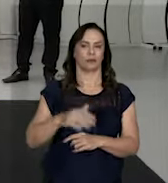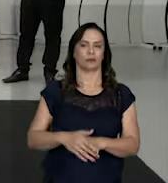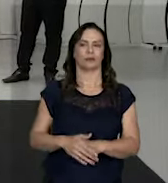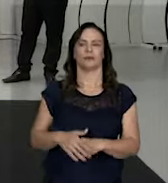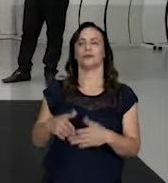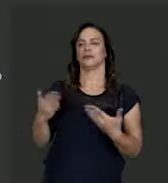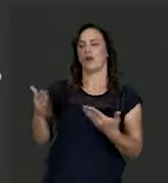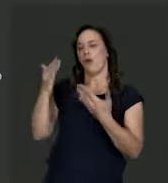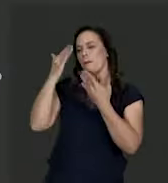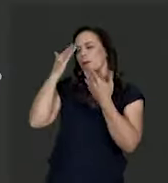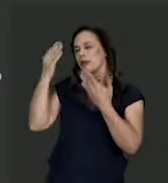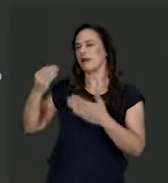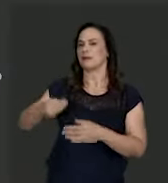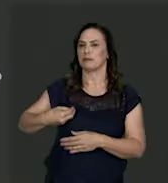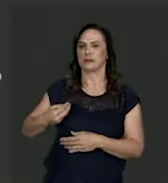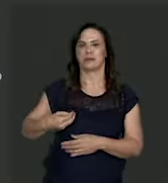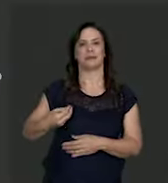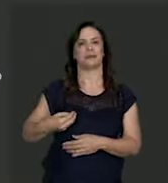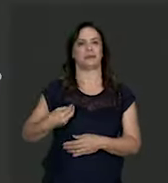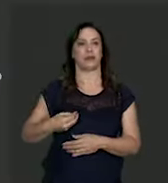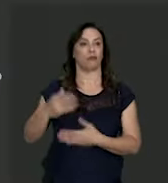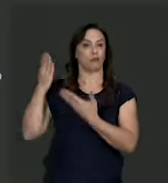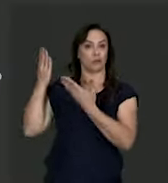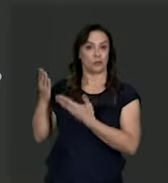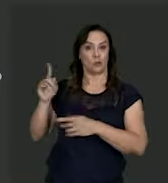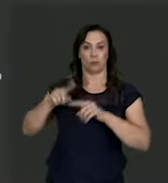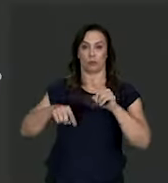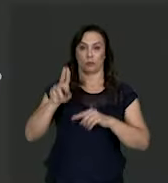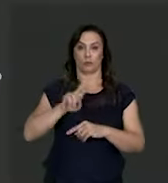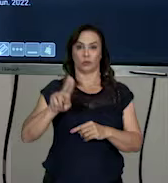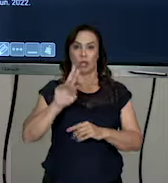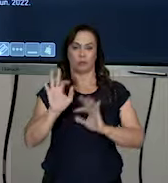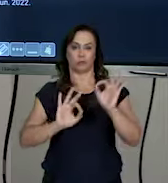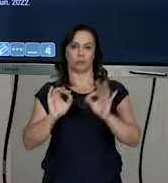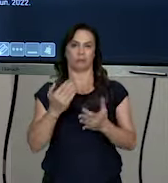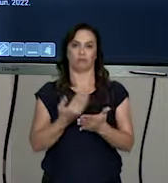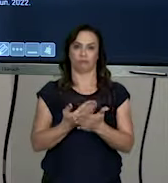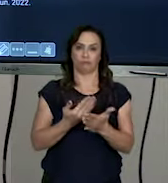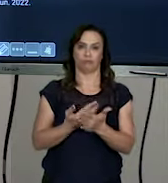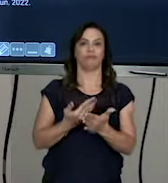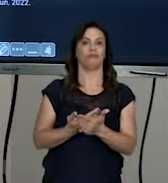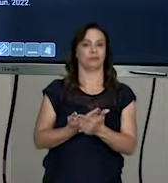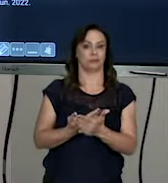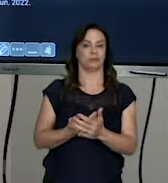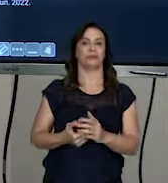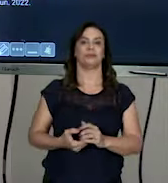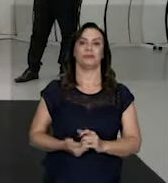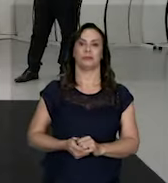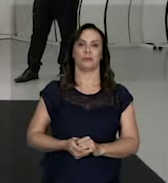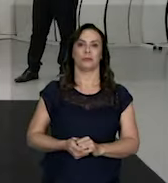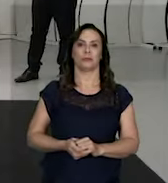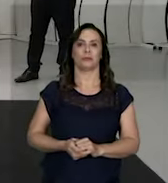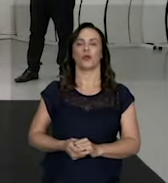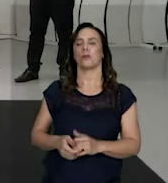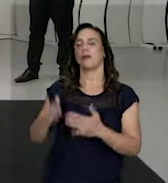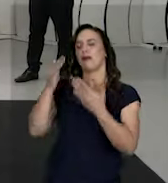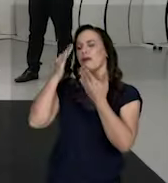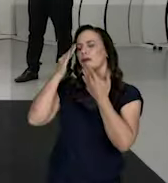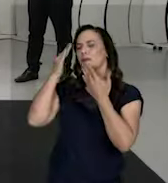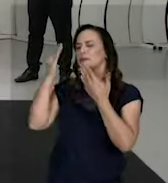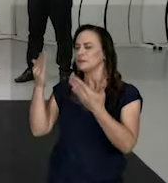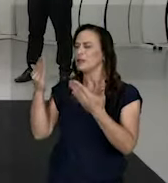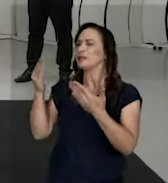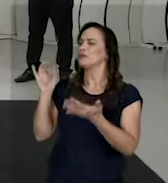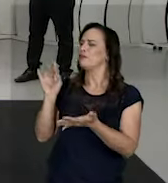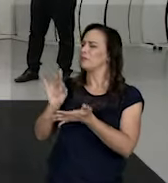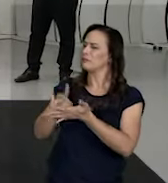aqui conosco. Essas são as referências utilizadas para a elaboração dessa aula. Doutor, eu agradeço imensamente a